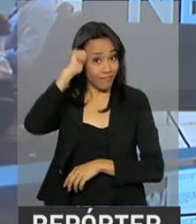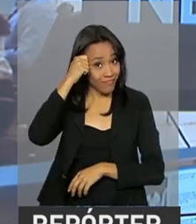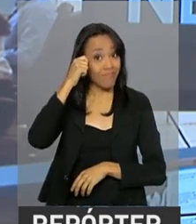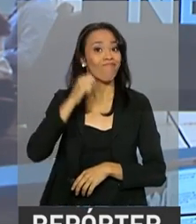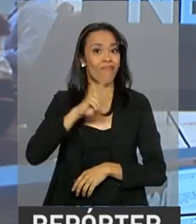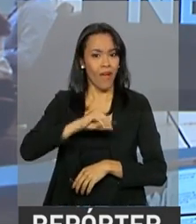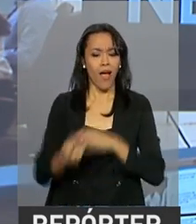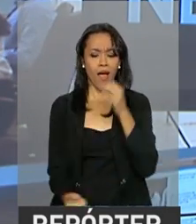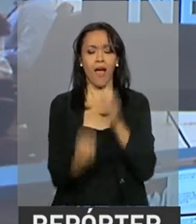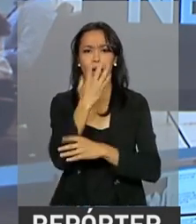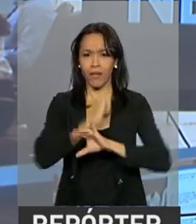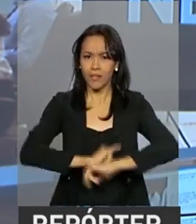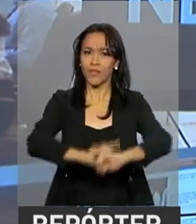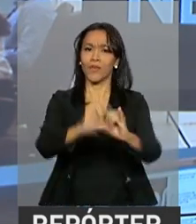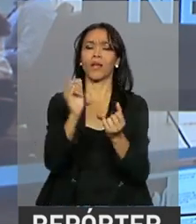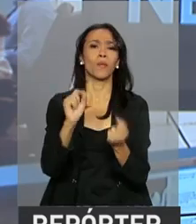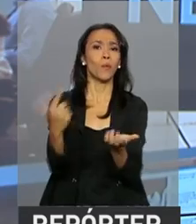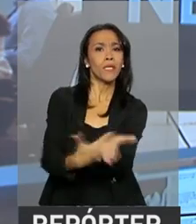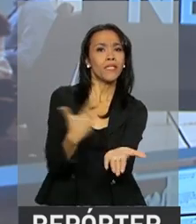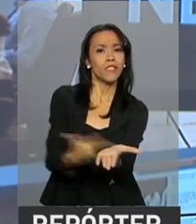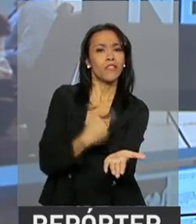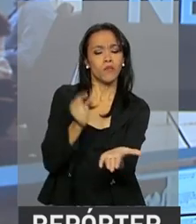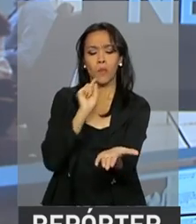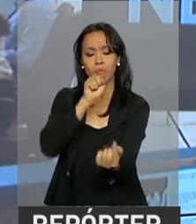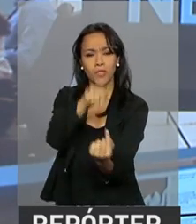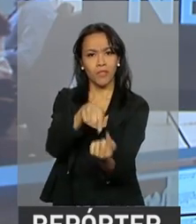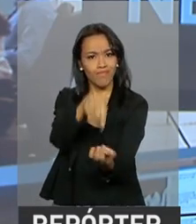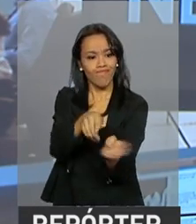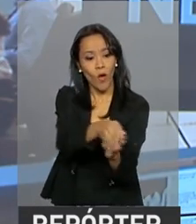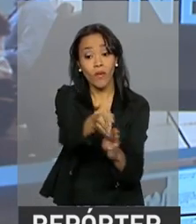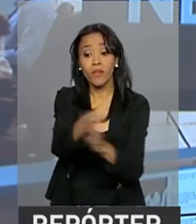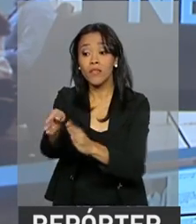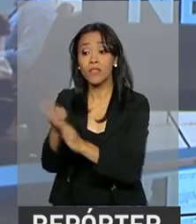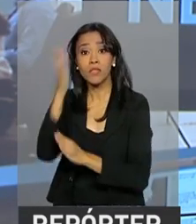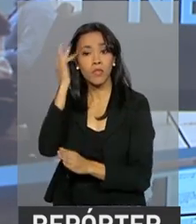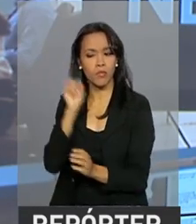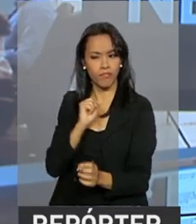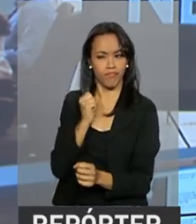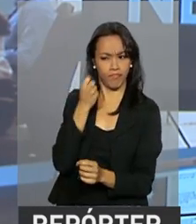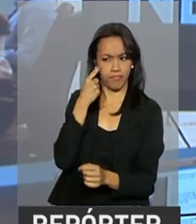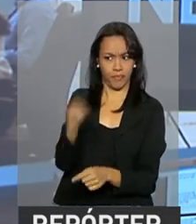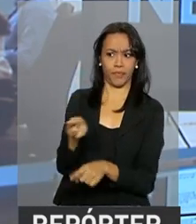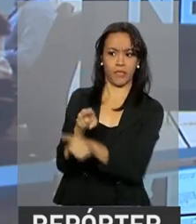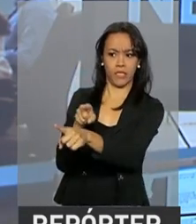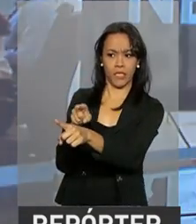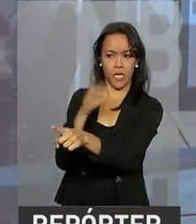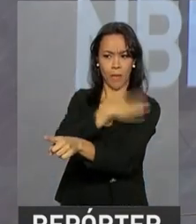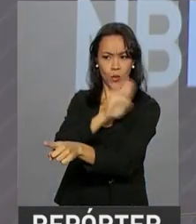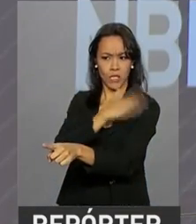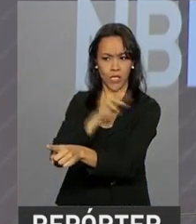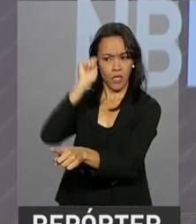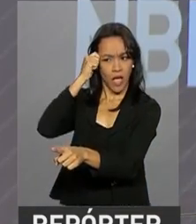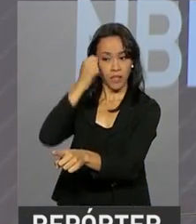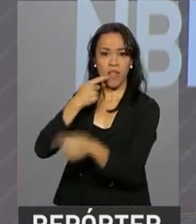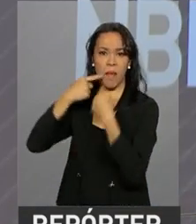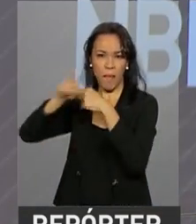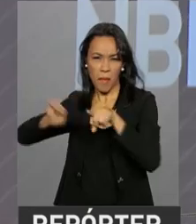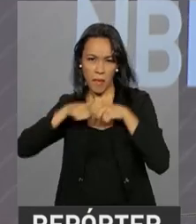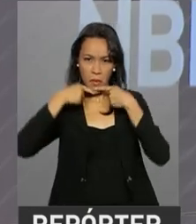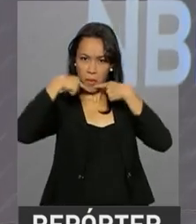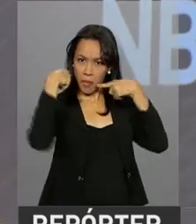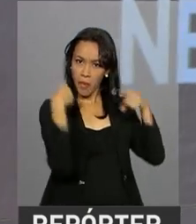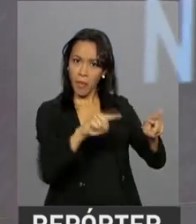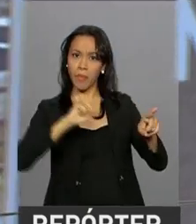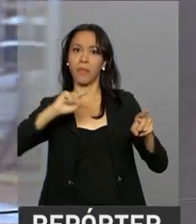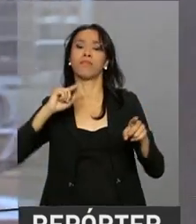ser lançada pelo governo, com orientações para que as pessoas identifiquem e denunciem este crime. A repórter